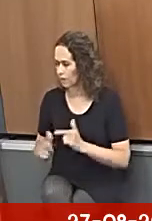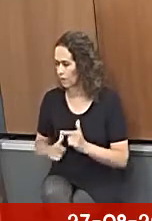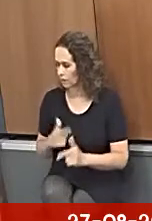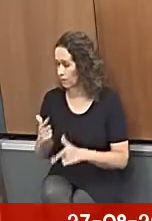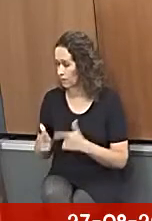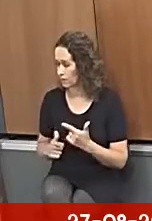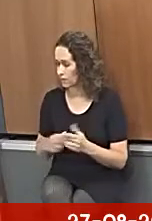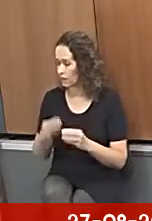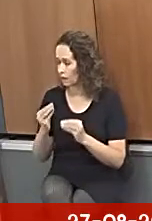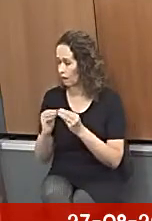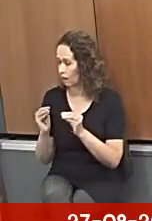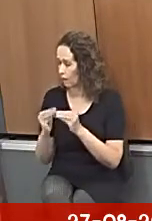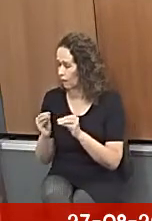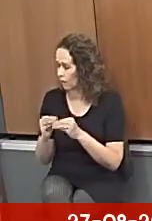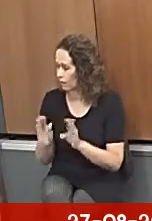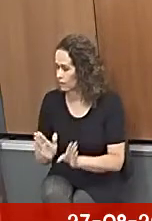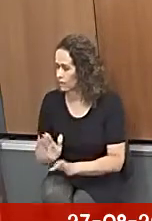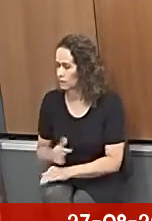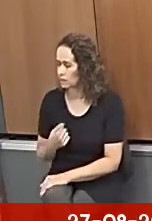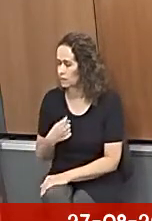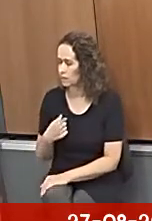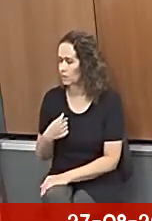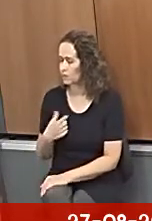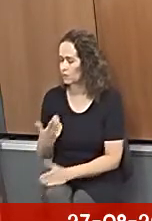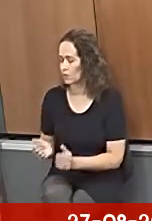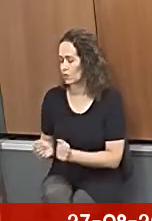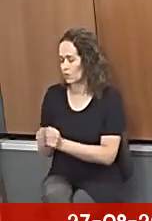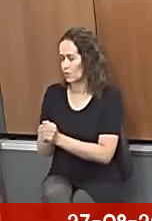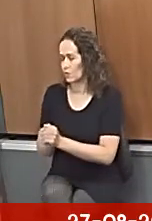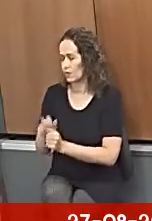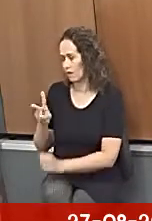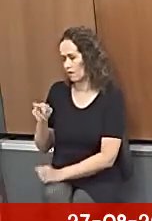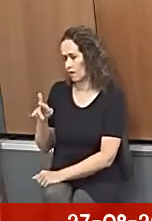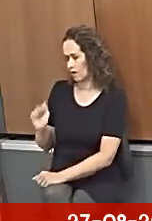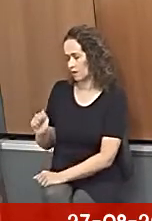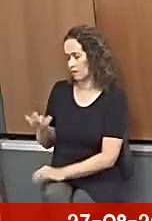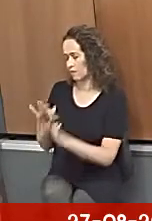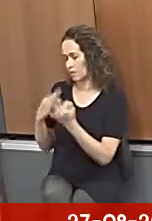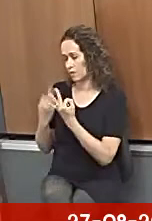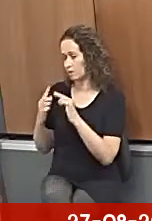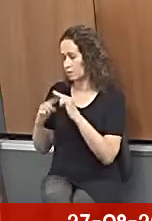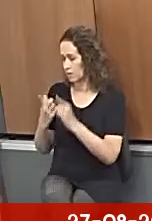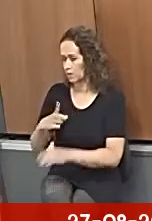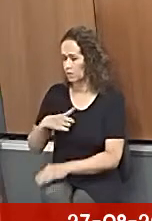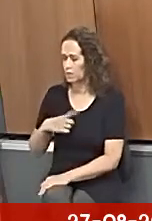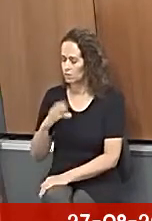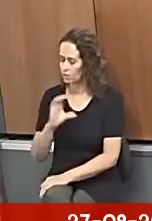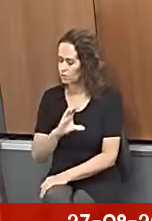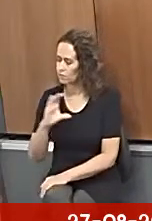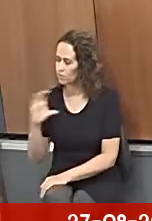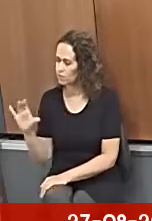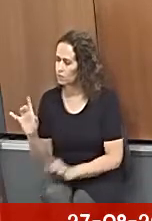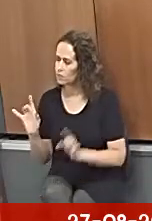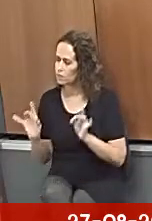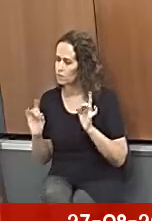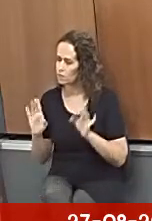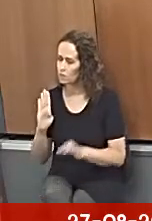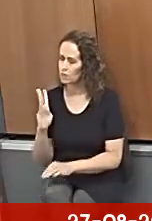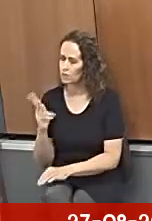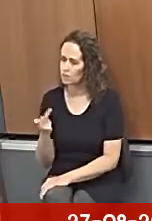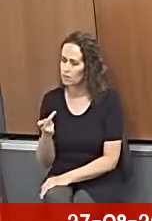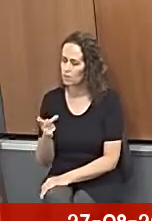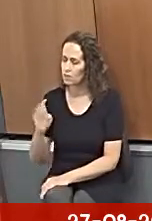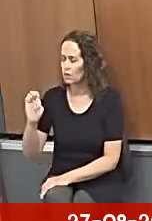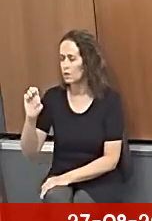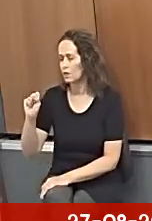uma vez que eu tô numa área de família nada a ver com com a pessoa com deficiência mas eu tenho os coordenadores da especializada de belo horizonte que o doutor estava em